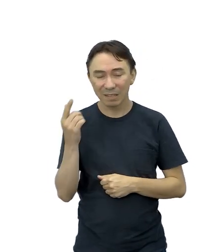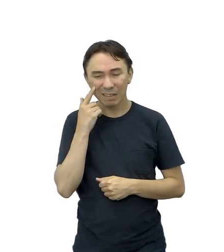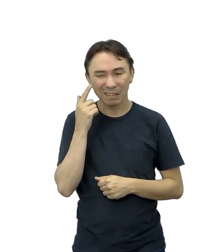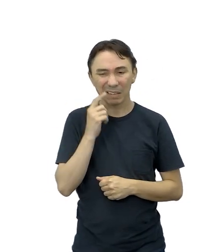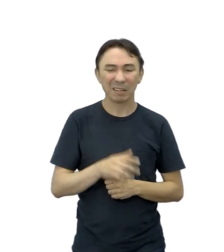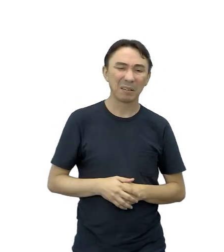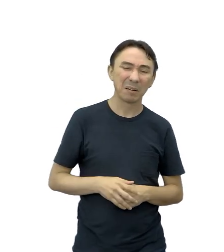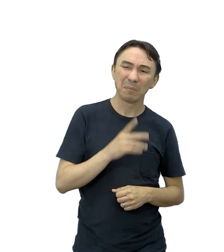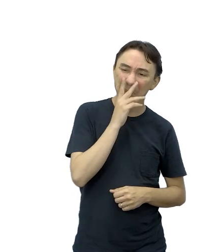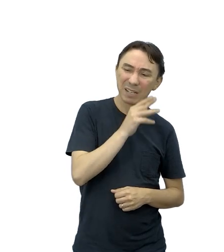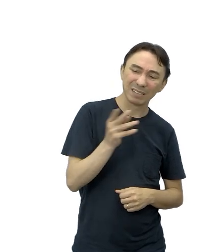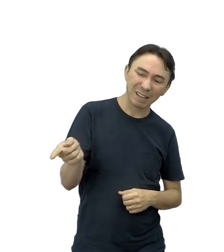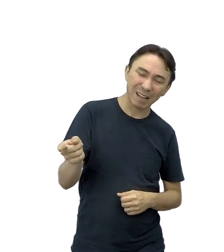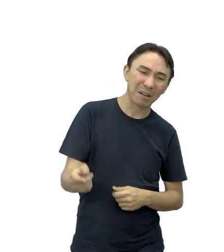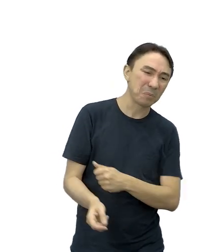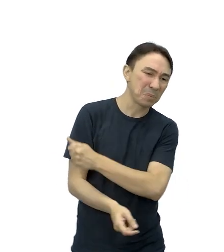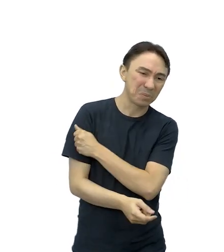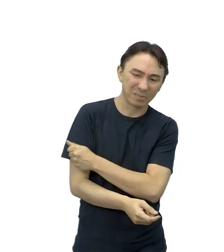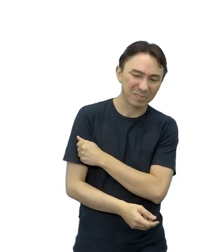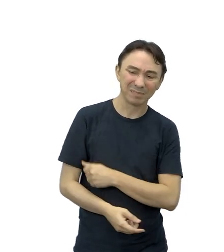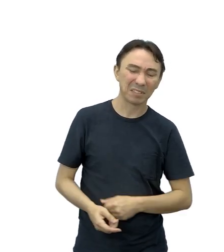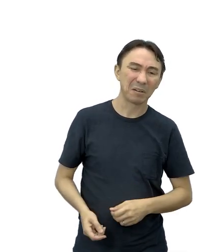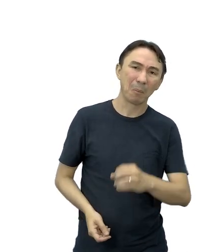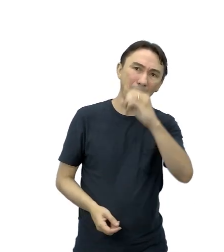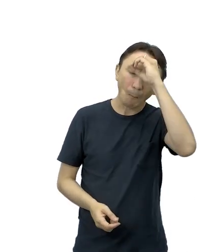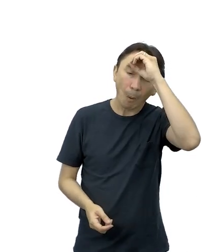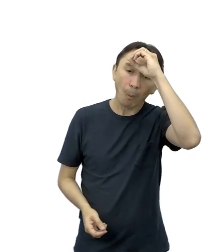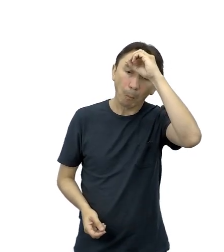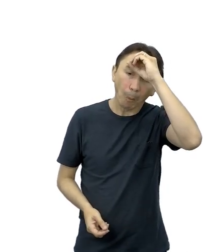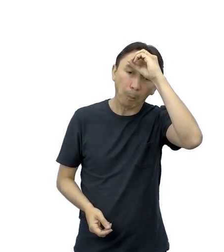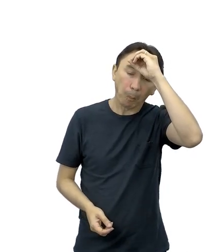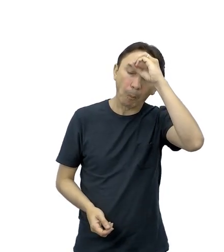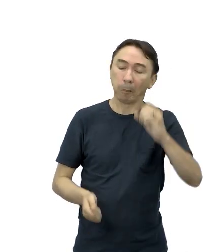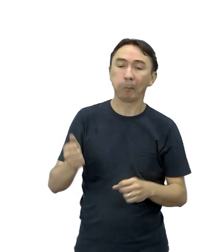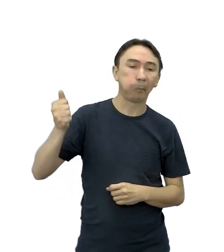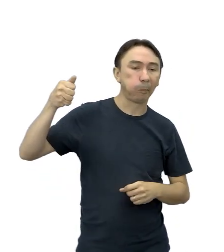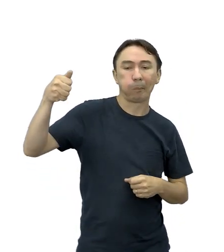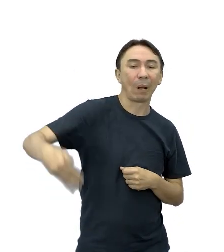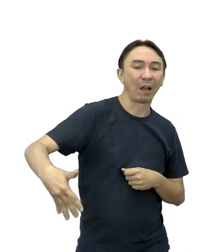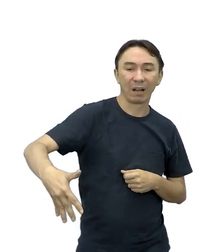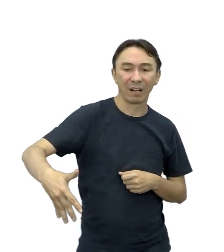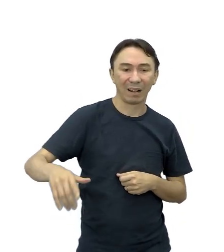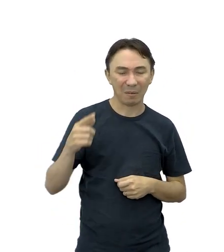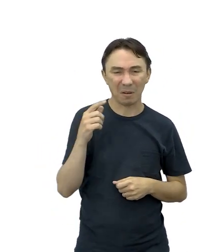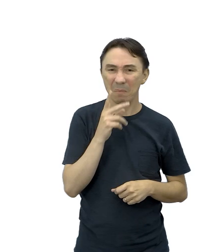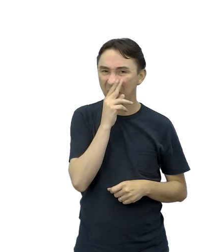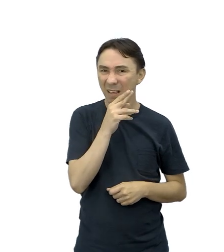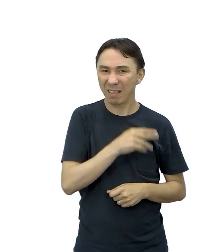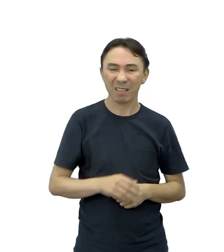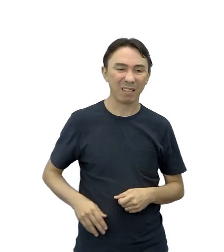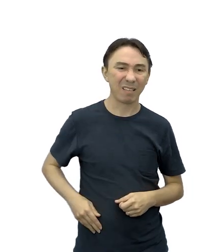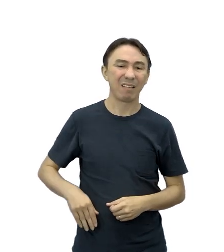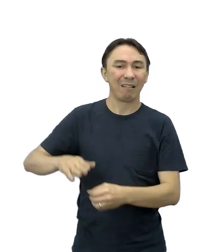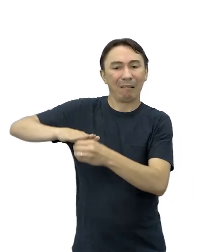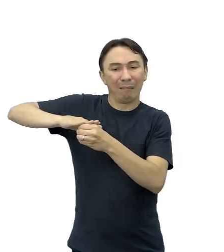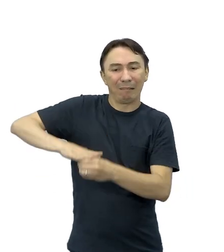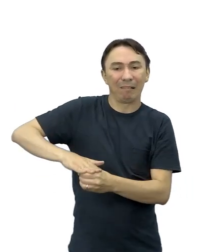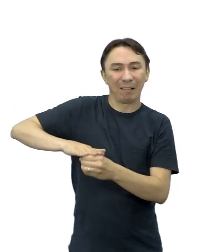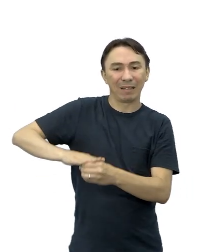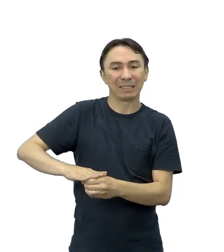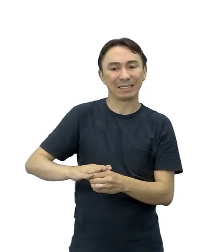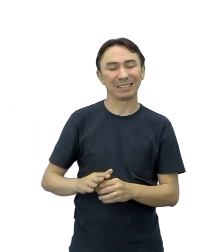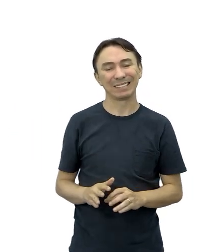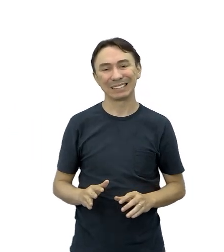diminuir, dizer que o estudante não sabe muito, então ela seria muito discriminatória, né? Mas, na verdade, quando nós pensamos em processo